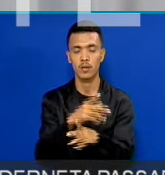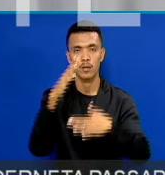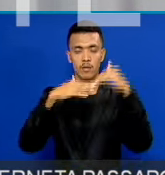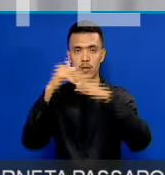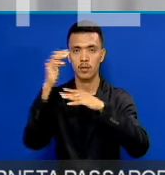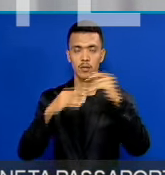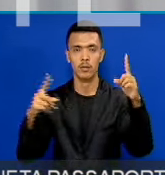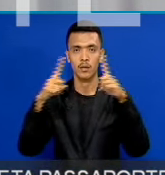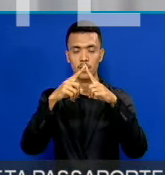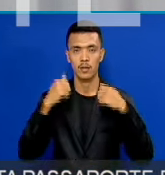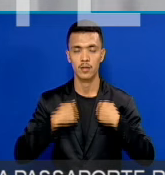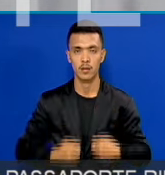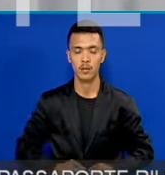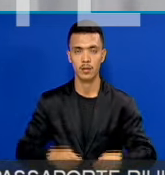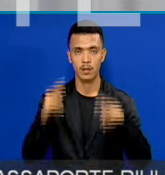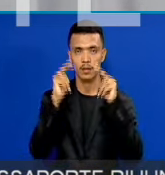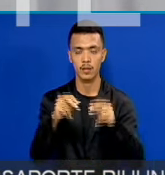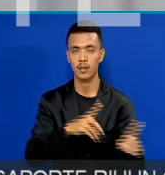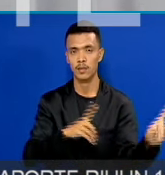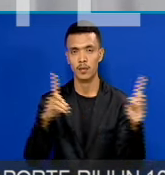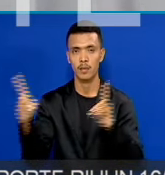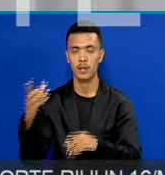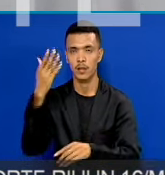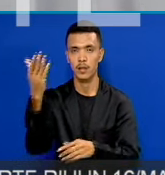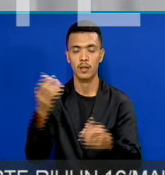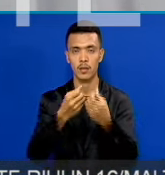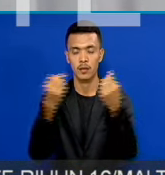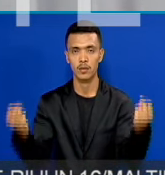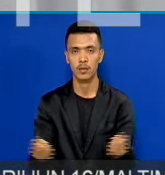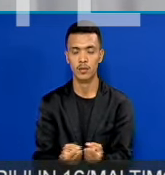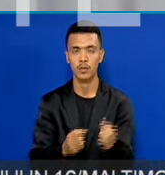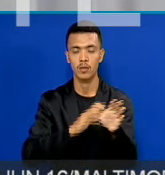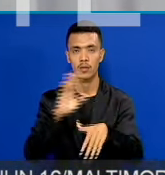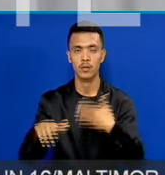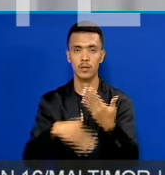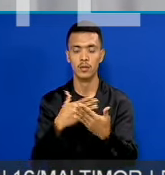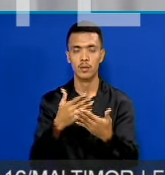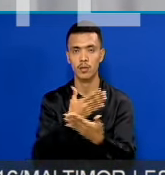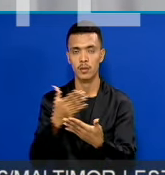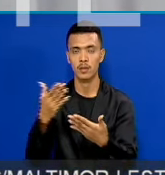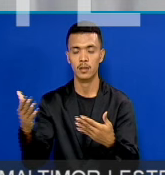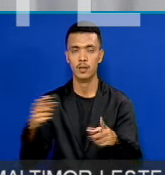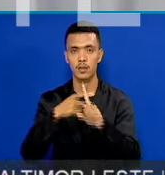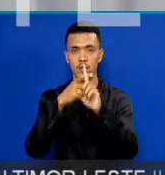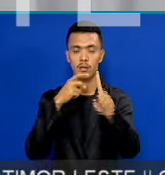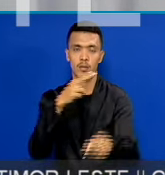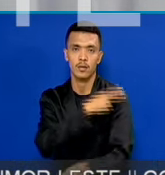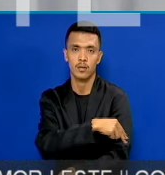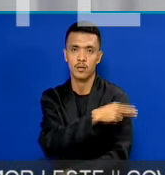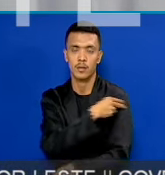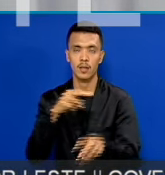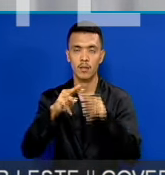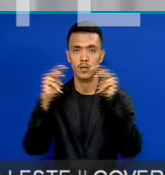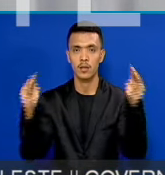saúde tem que estabelecer o nível suco. Nós tira outro equipamento de saúde de linha, cujo hospital